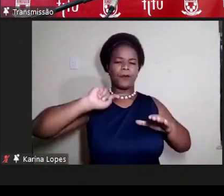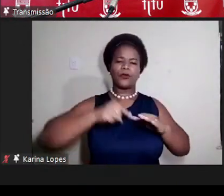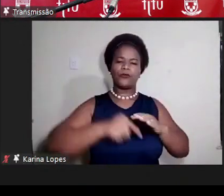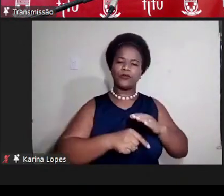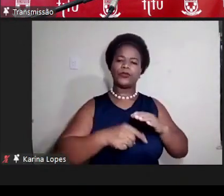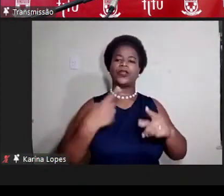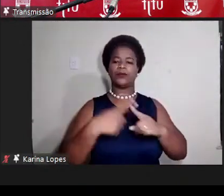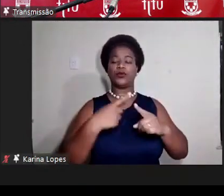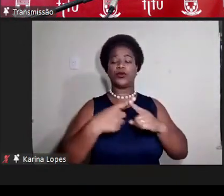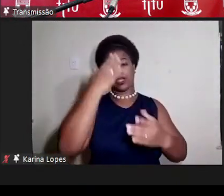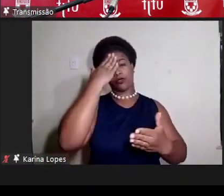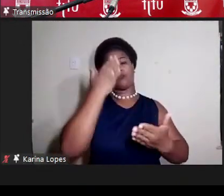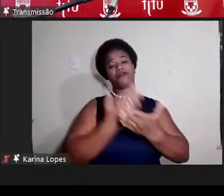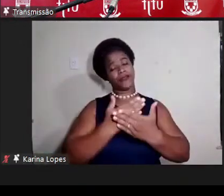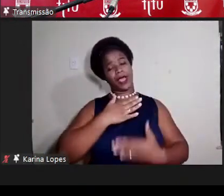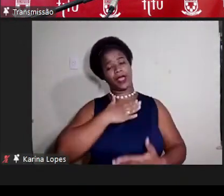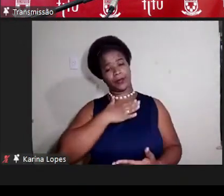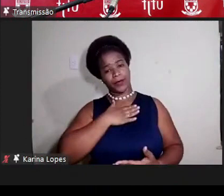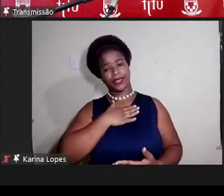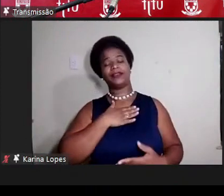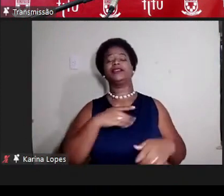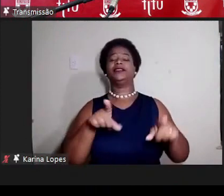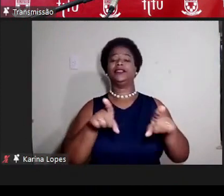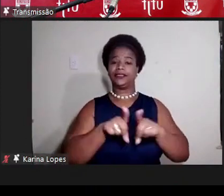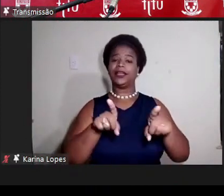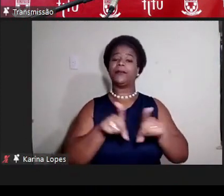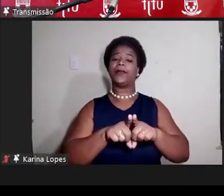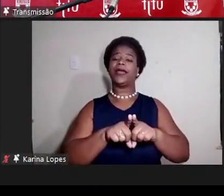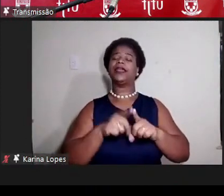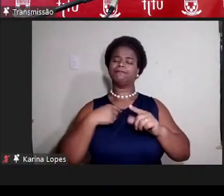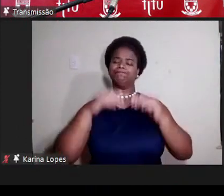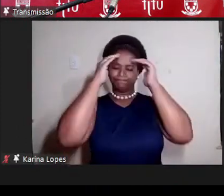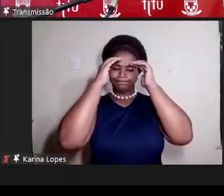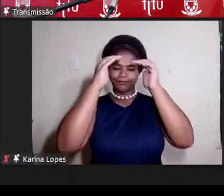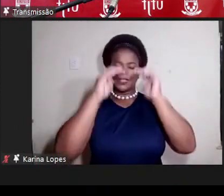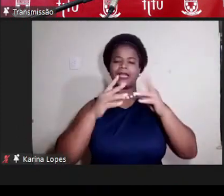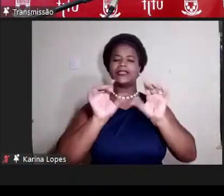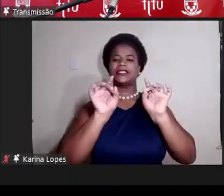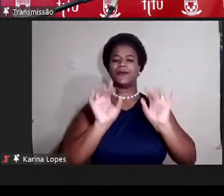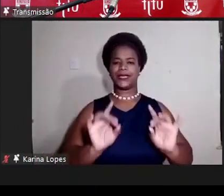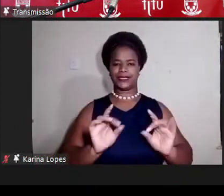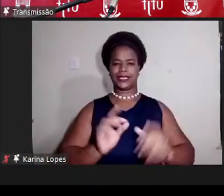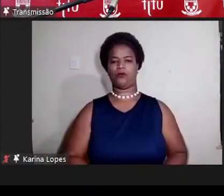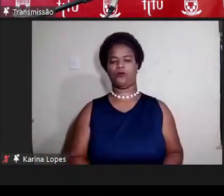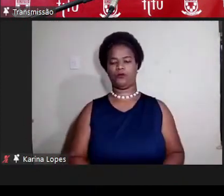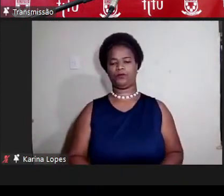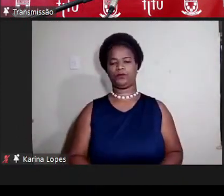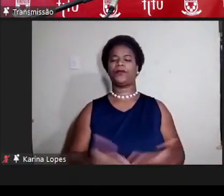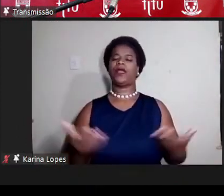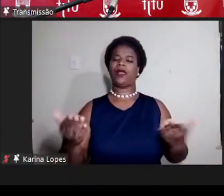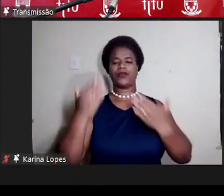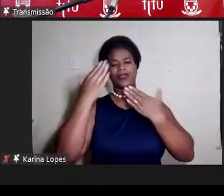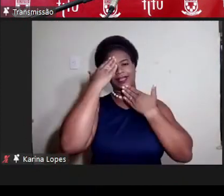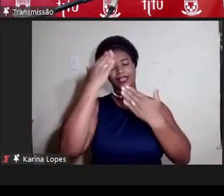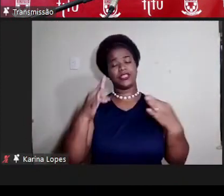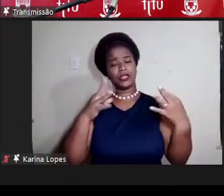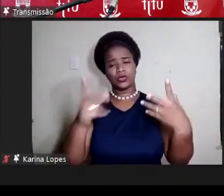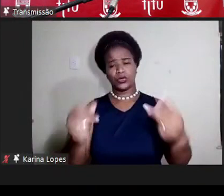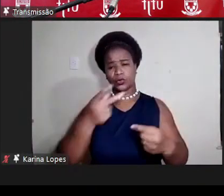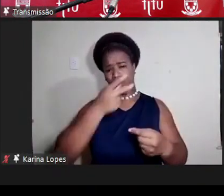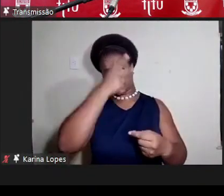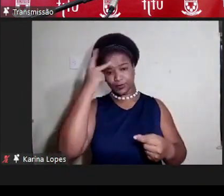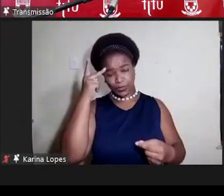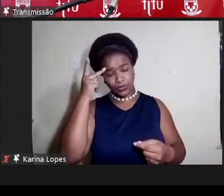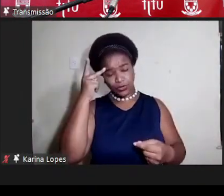em mim e a mim tamanha honraria. Quero agradecer a todos e todas as pessoas que